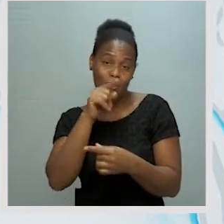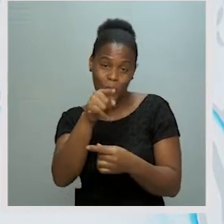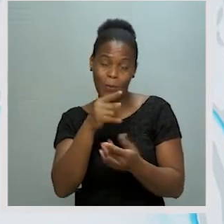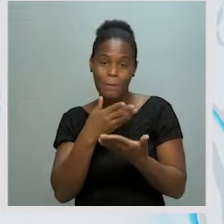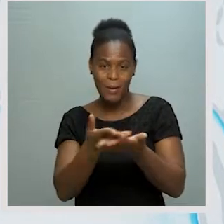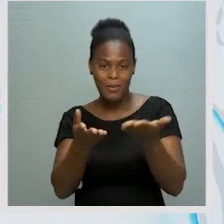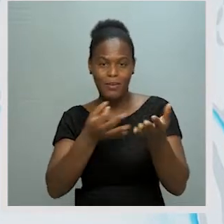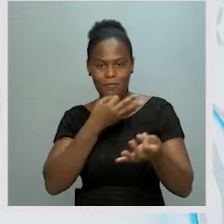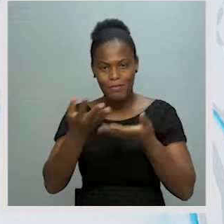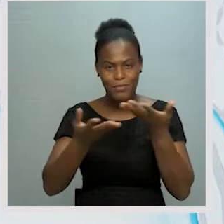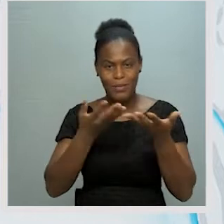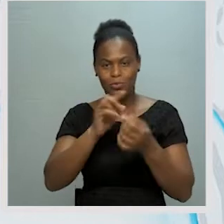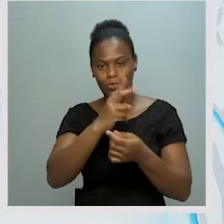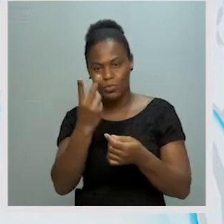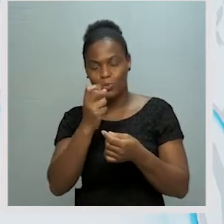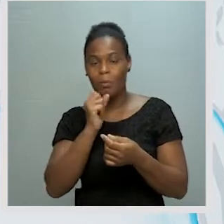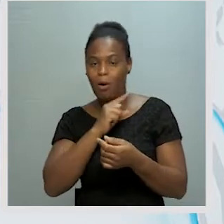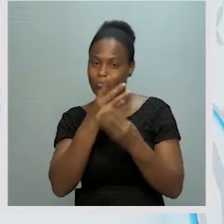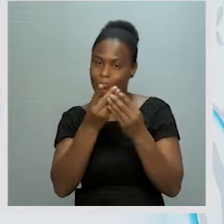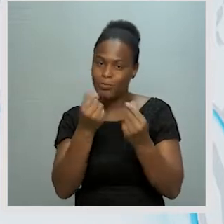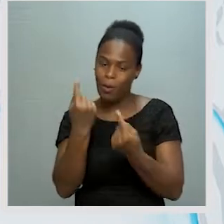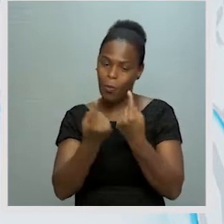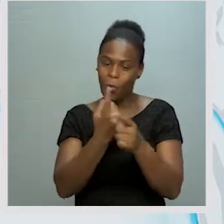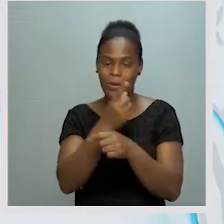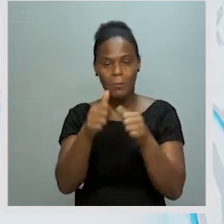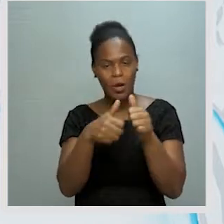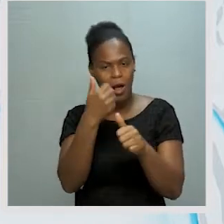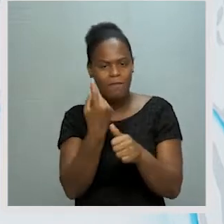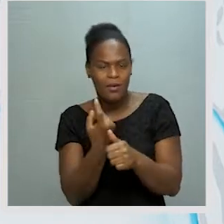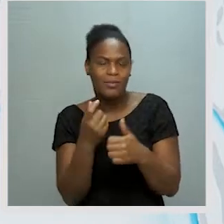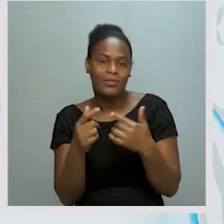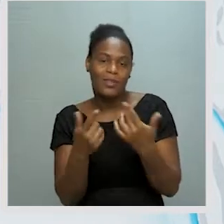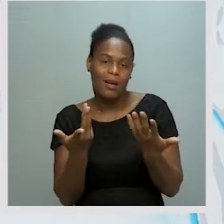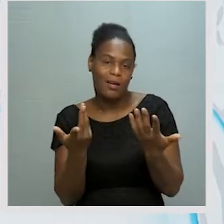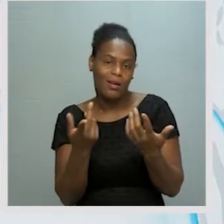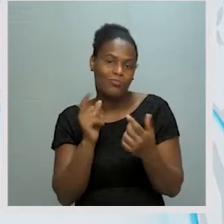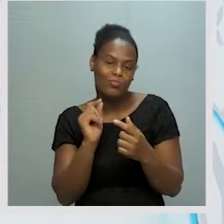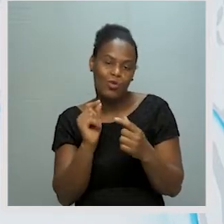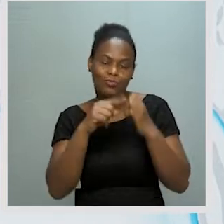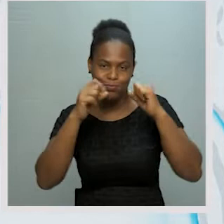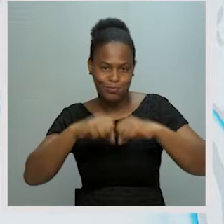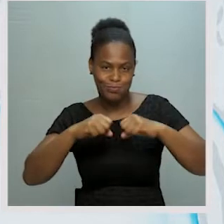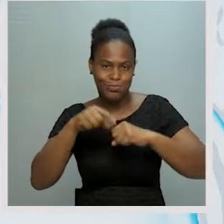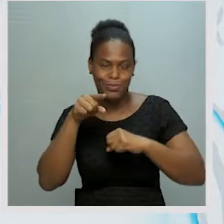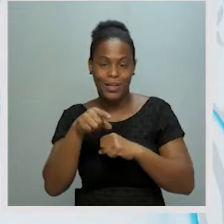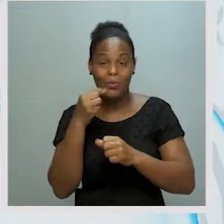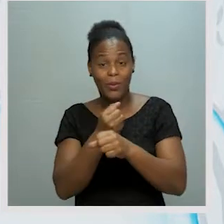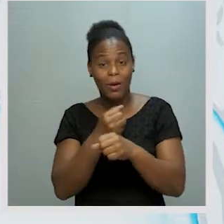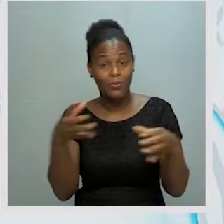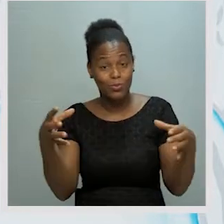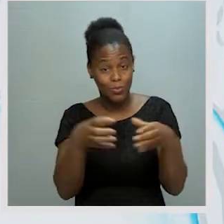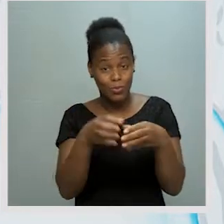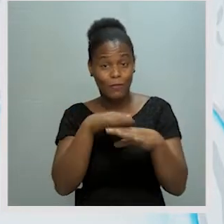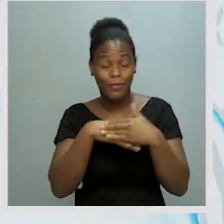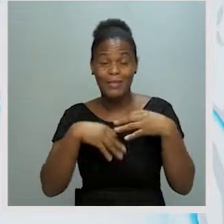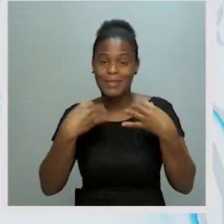Discutam. Vocês poderão certamente encontrar alguma coisa a melhorar e ponto em comum. E o trabalho feito em